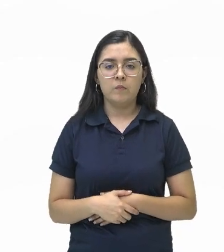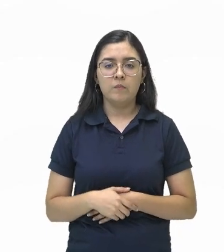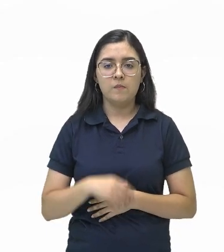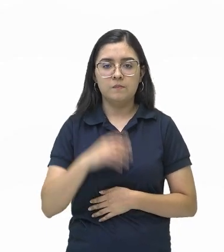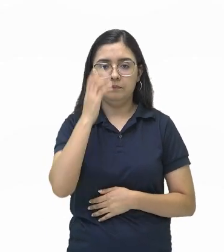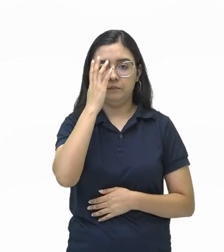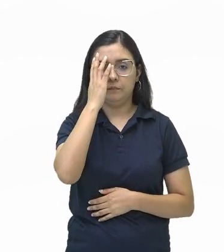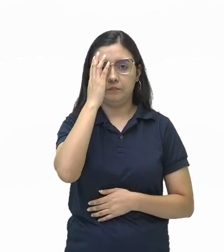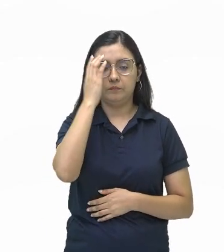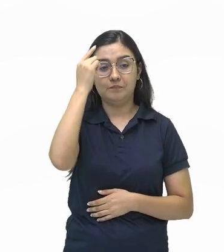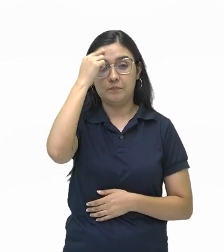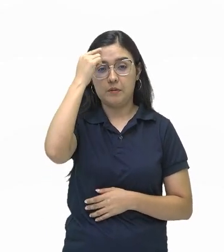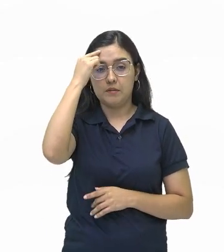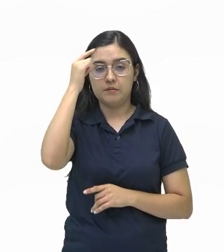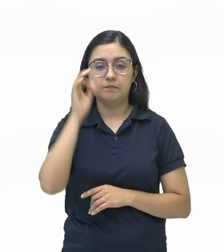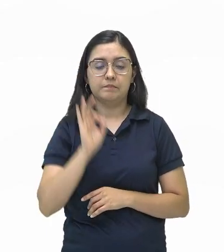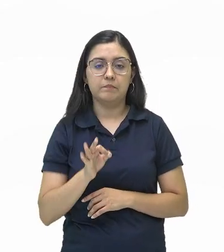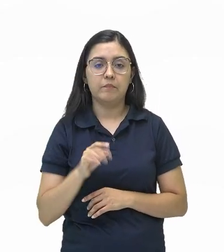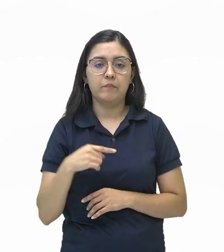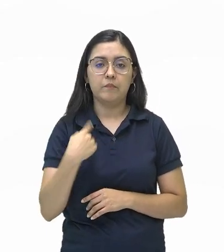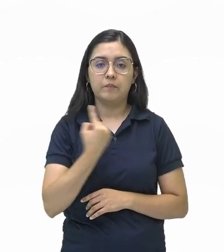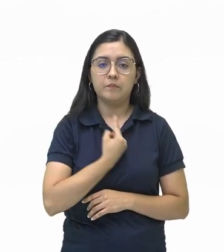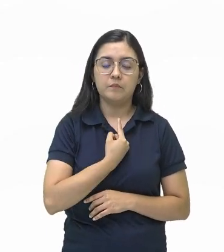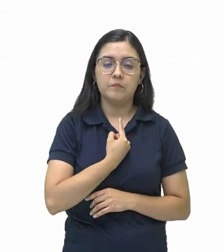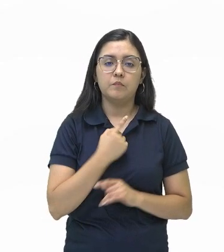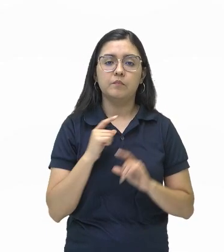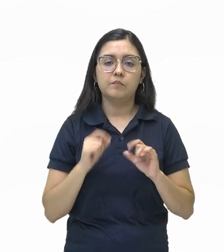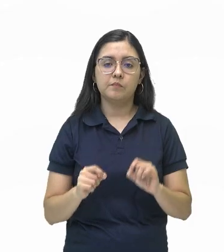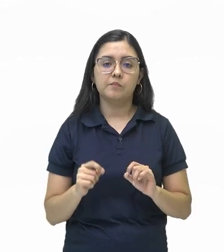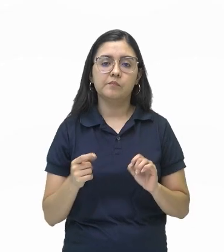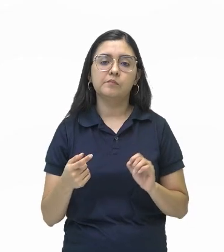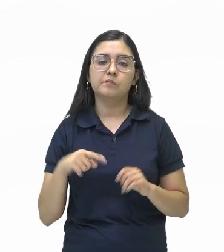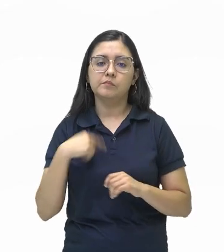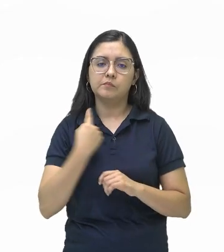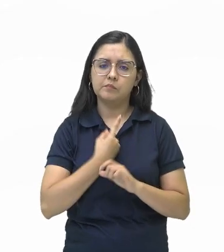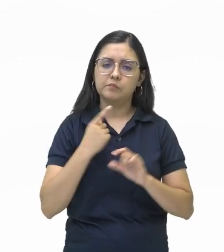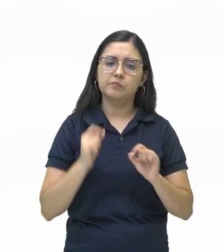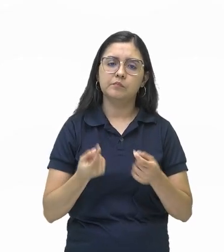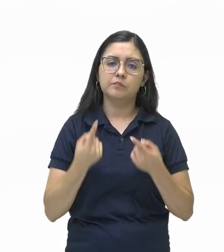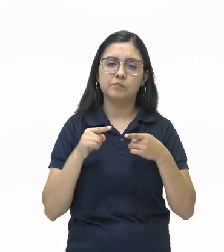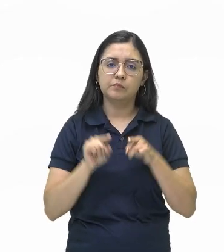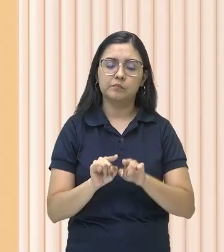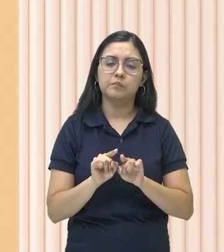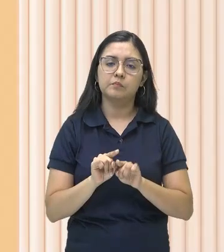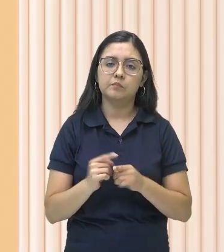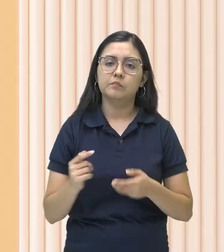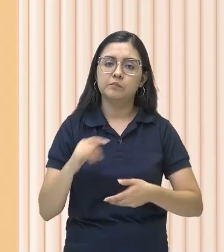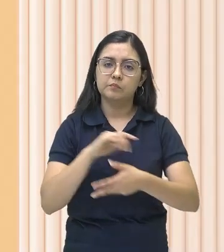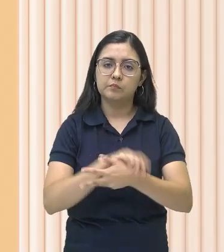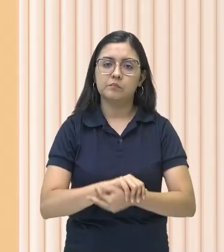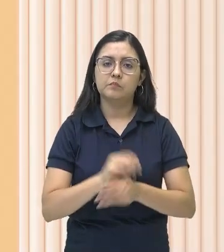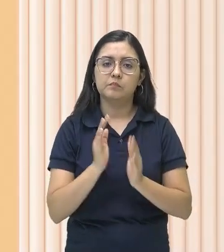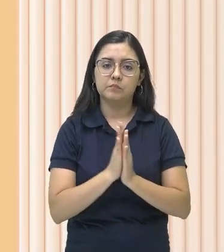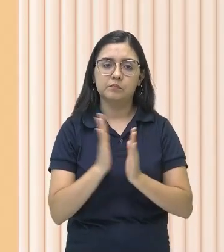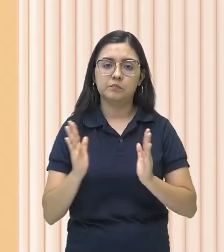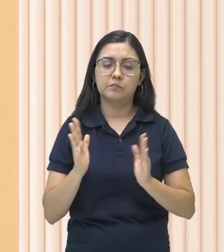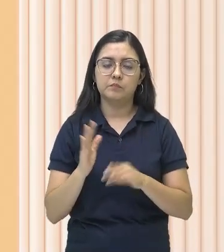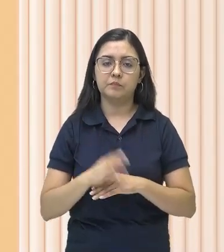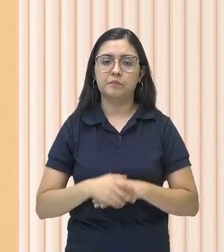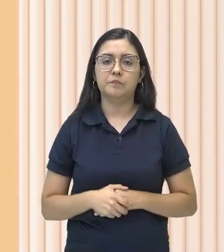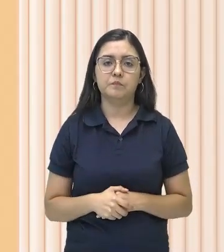desprezada. Pensem bem disso daí. Nós somos parceiros desse processo, tá? Volto a